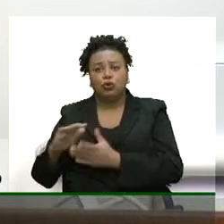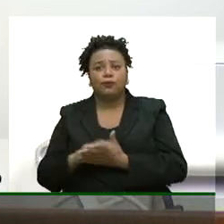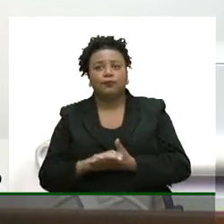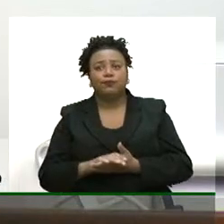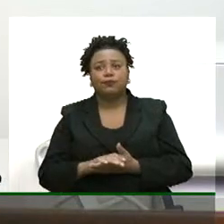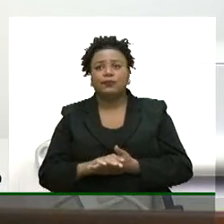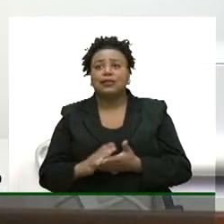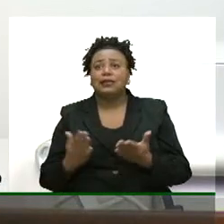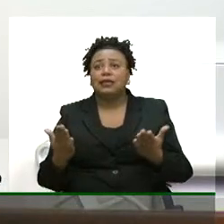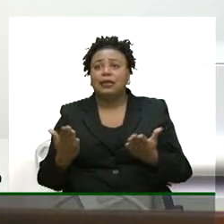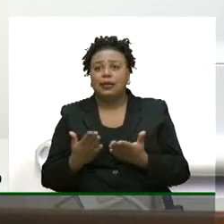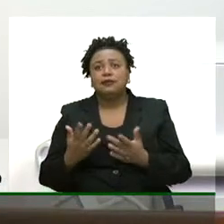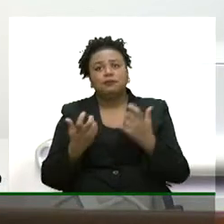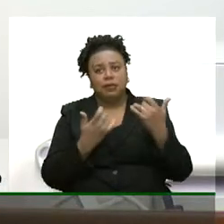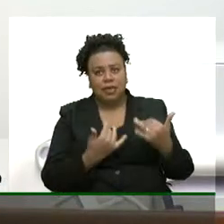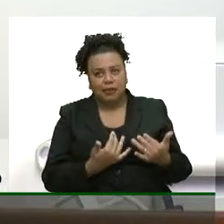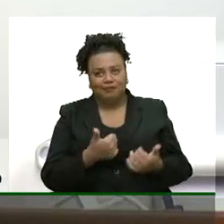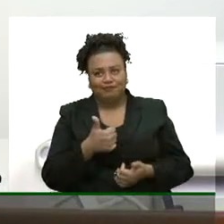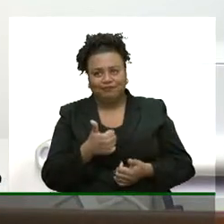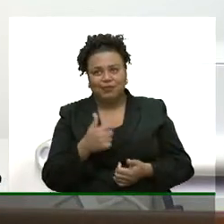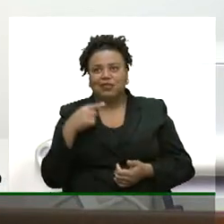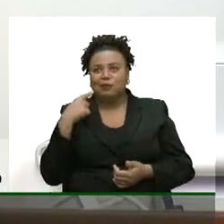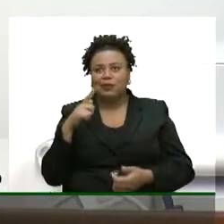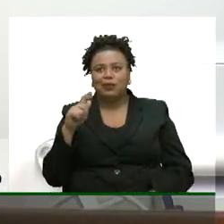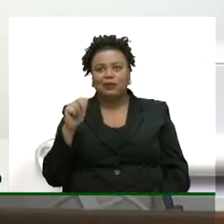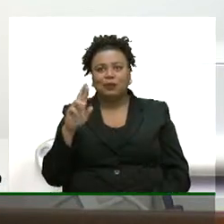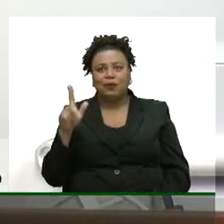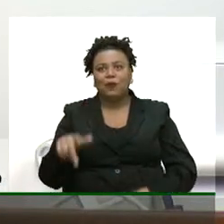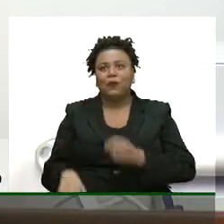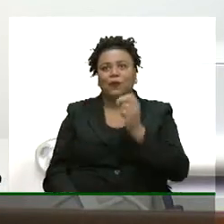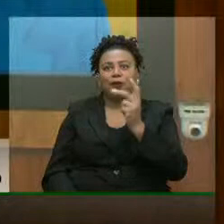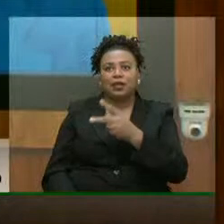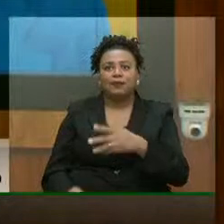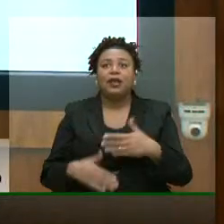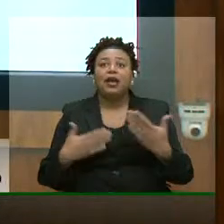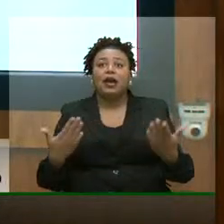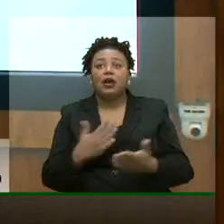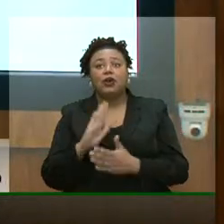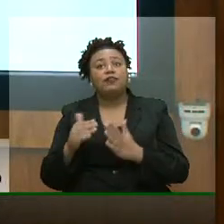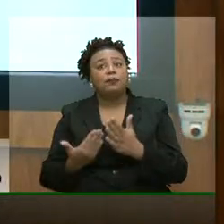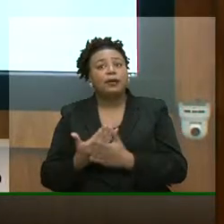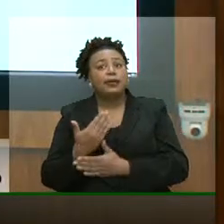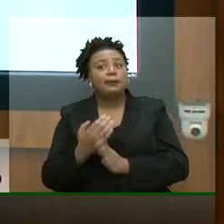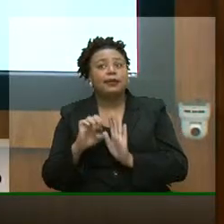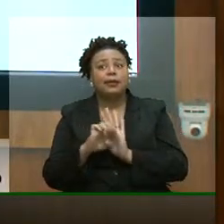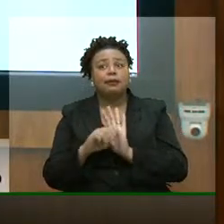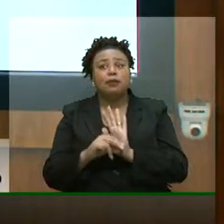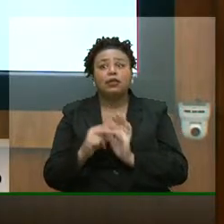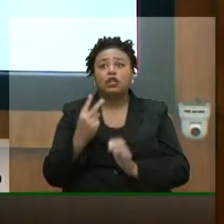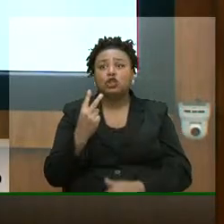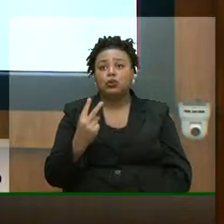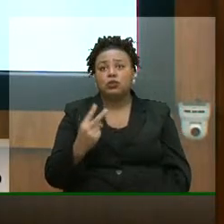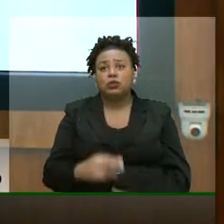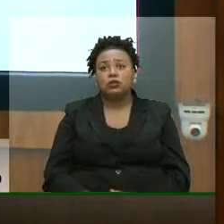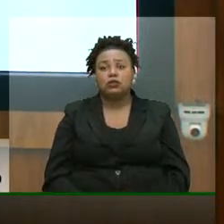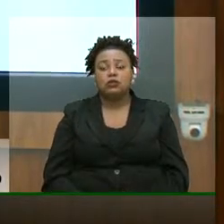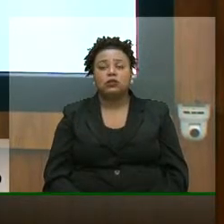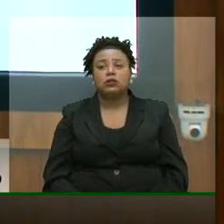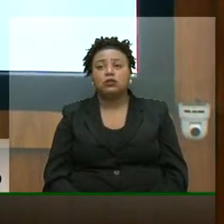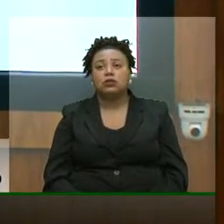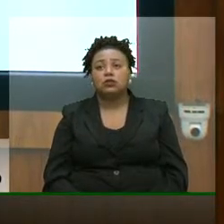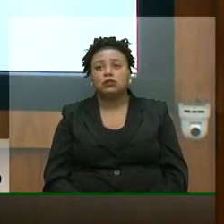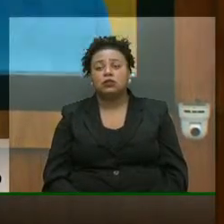Passamos, então, esclarecido, okay. Deputado Gabriel, passamos ao encaminhamento da emenda de número 2.